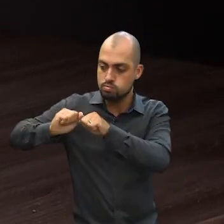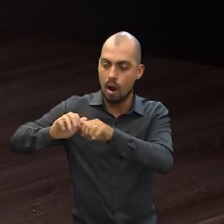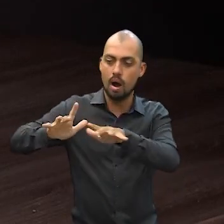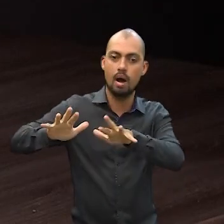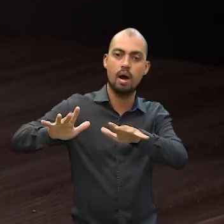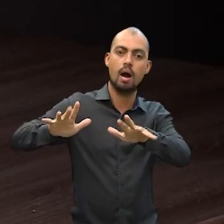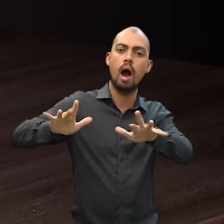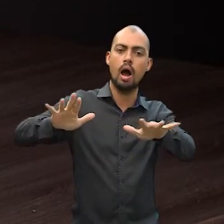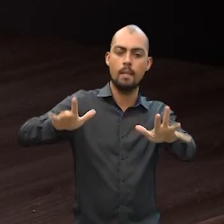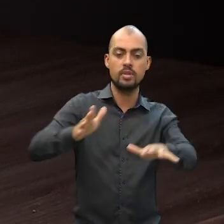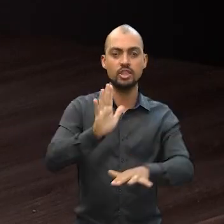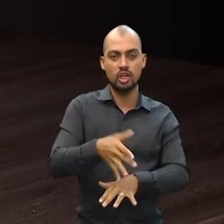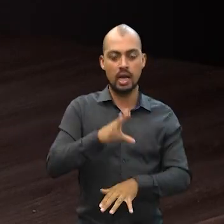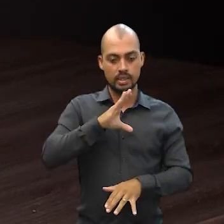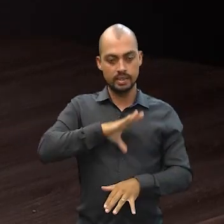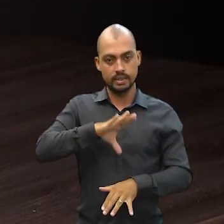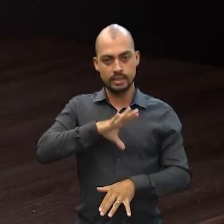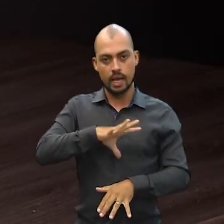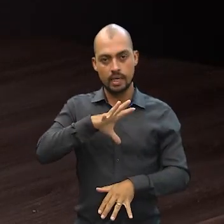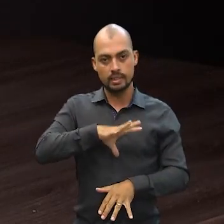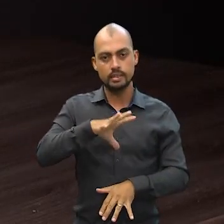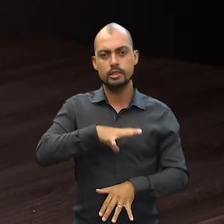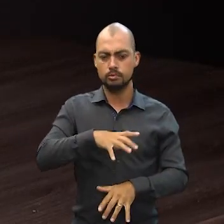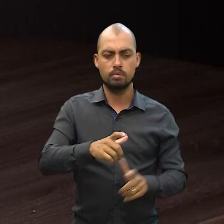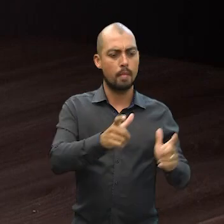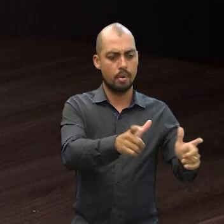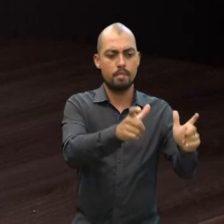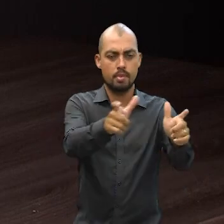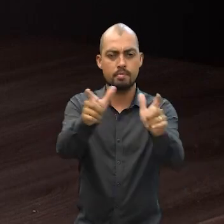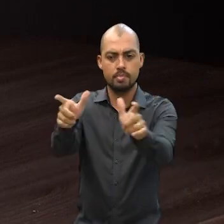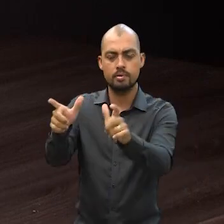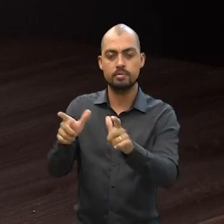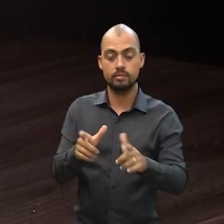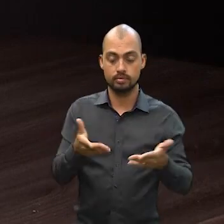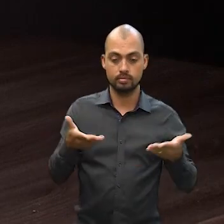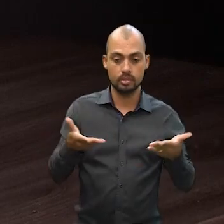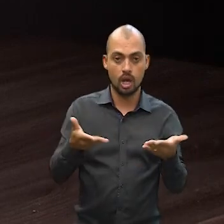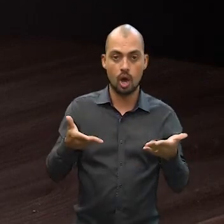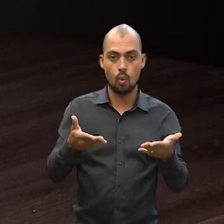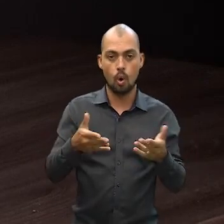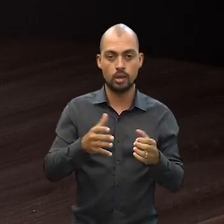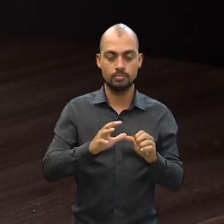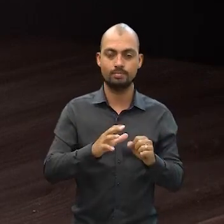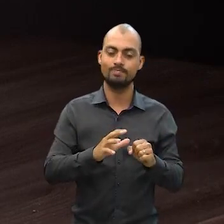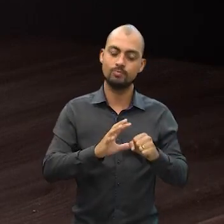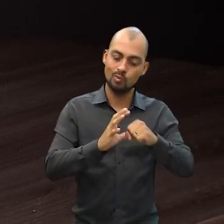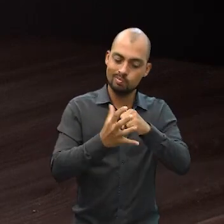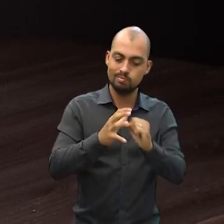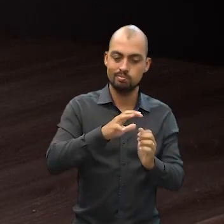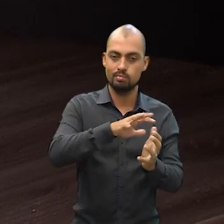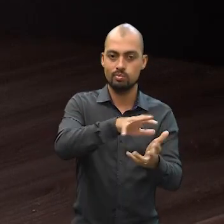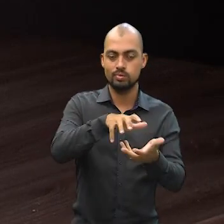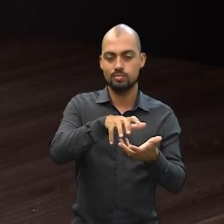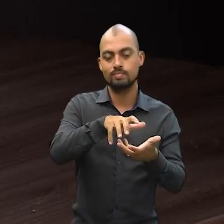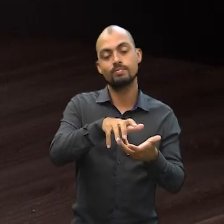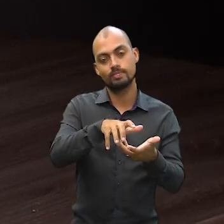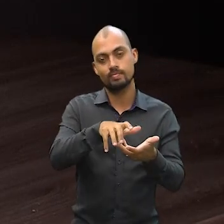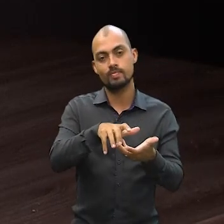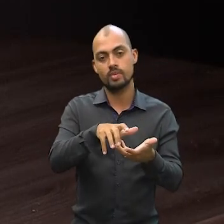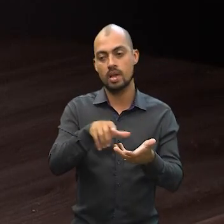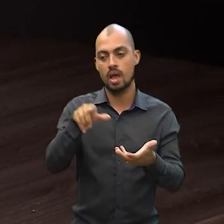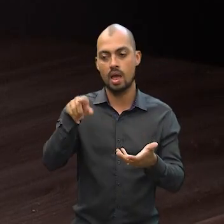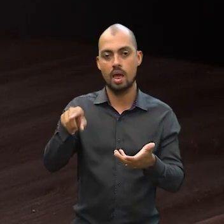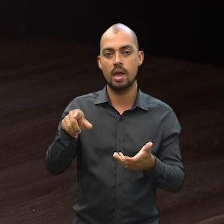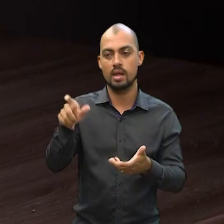tem várias cidades, hoje está em várias cidades e agora nesse tempo de pandemia, inclusive,